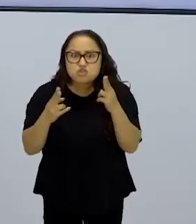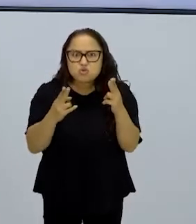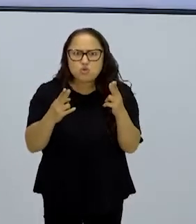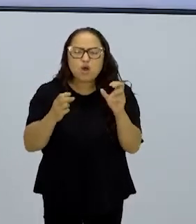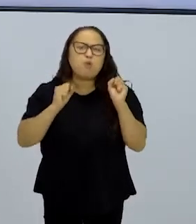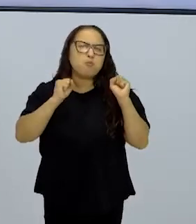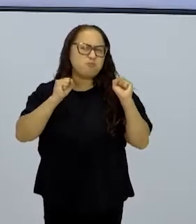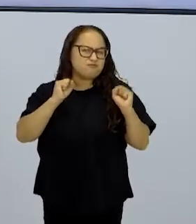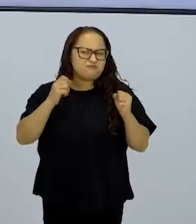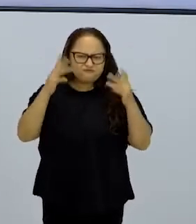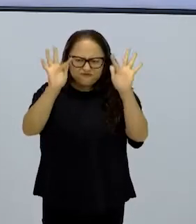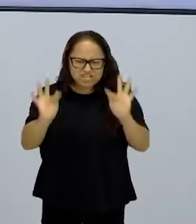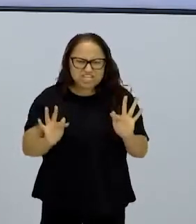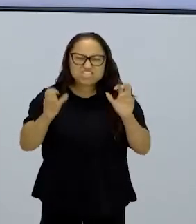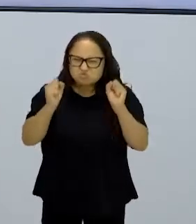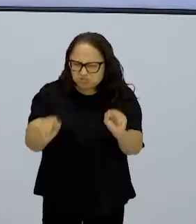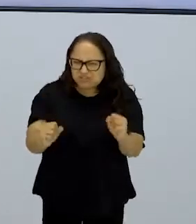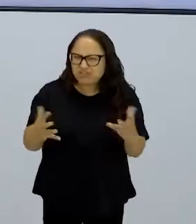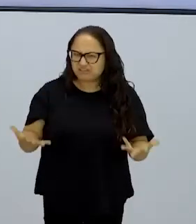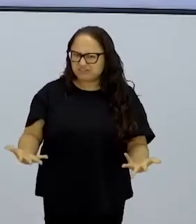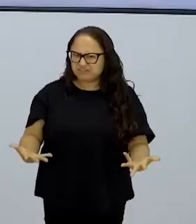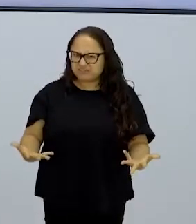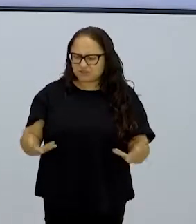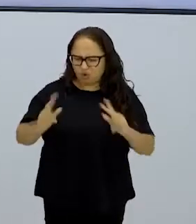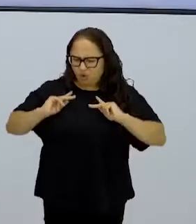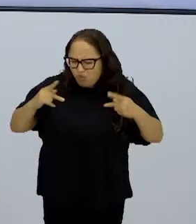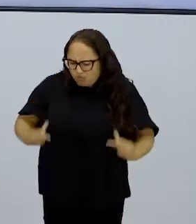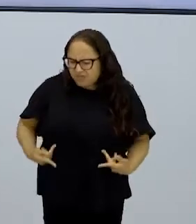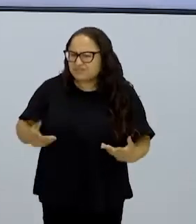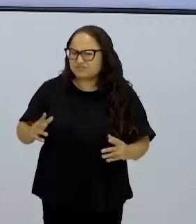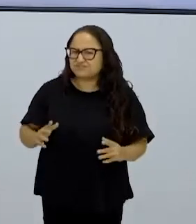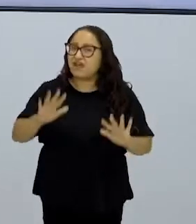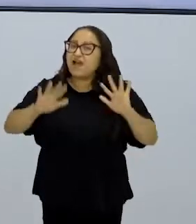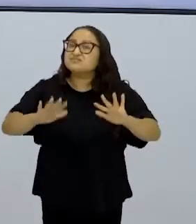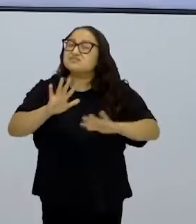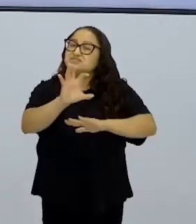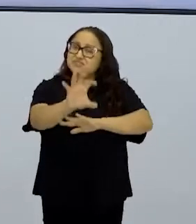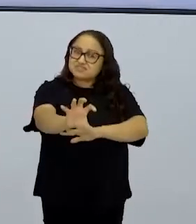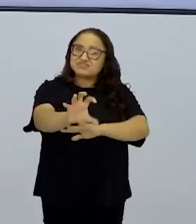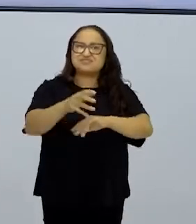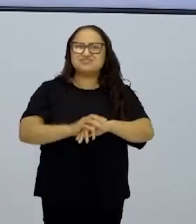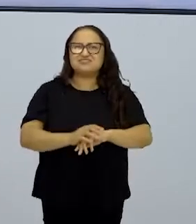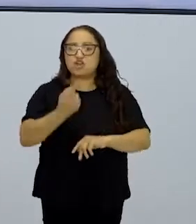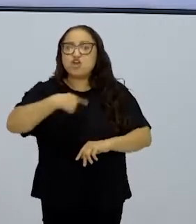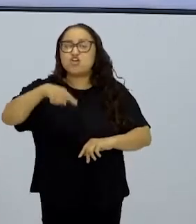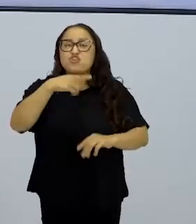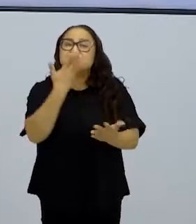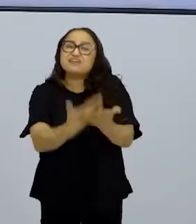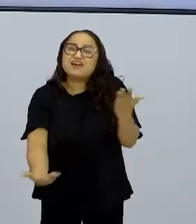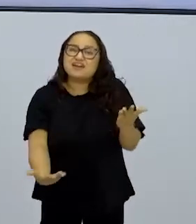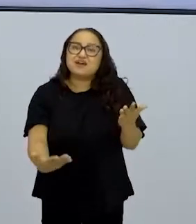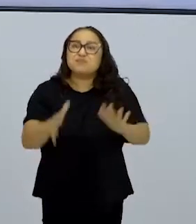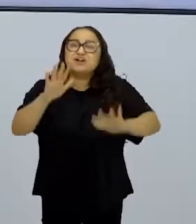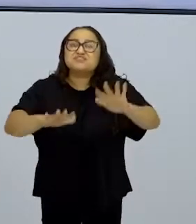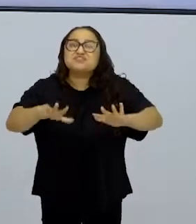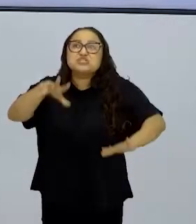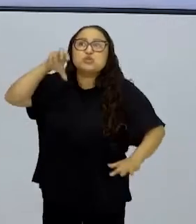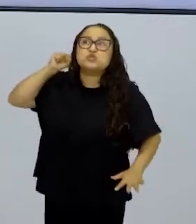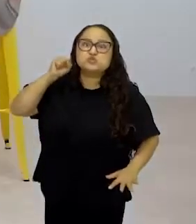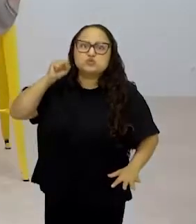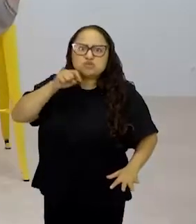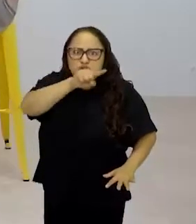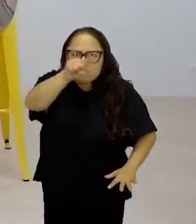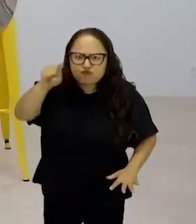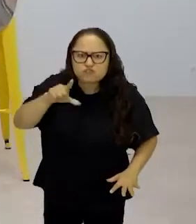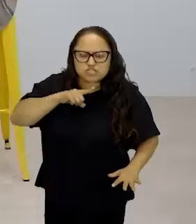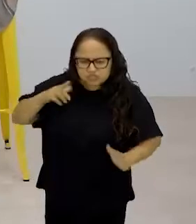ser feliz. Esses humanos, né? E muitas vezes é isso, a gente acaba... Quantas vezes a gente não ouve, né, de... Olha, você vai